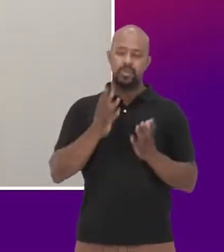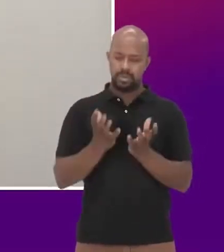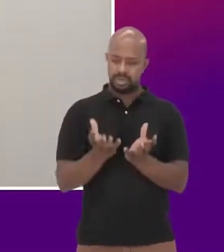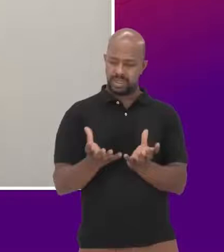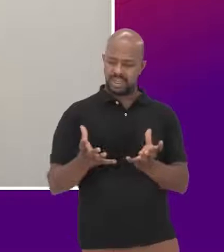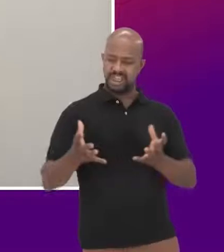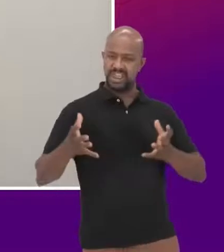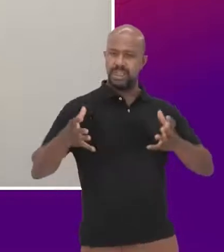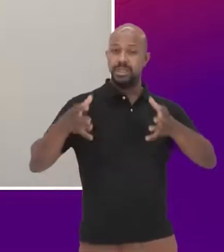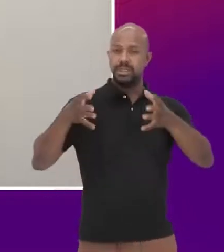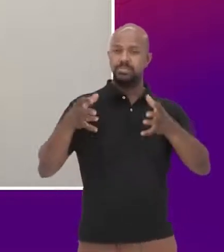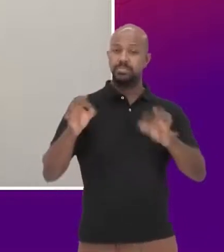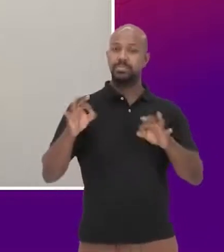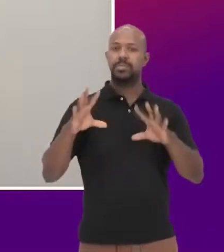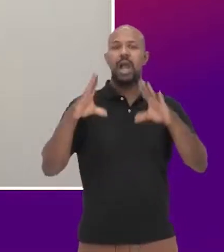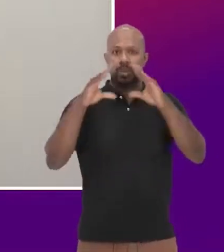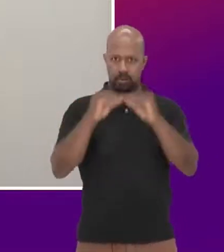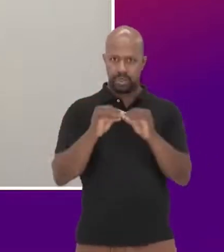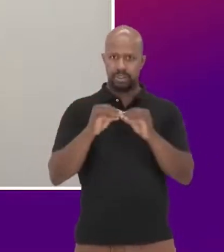consumido também à noite.